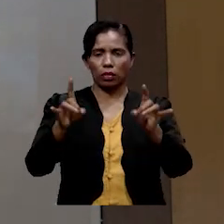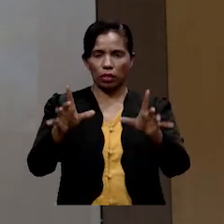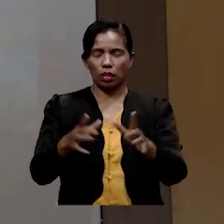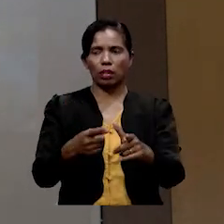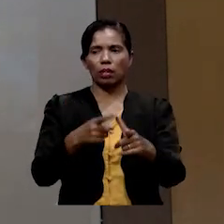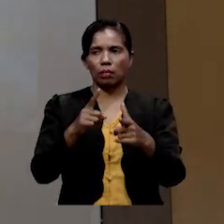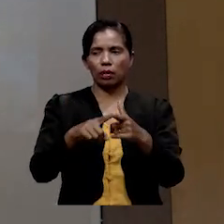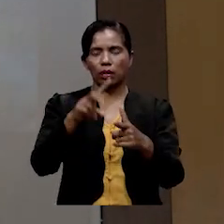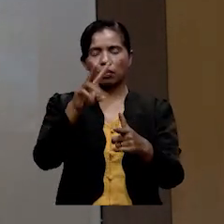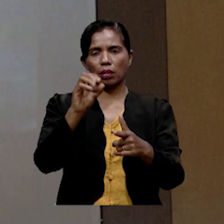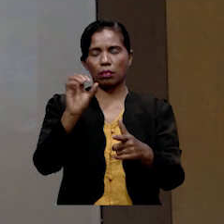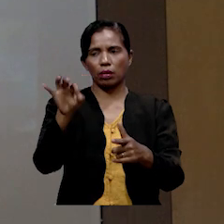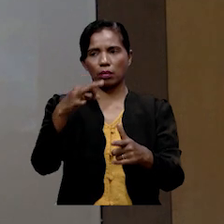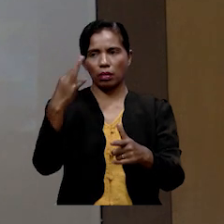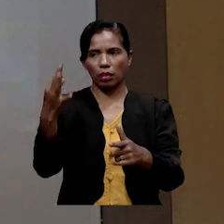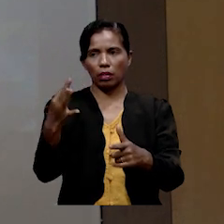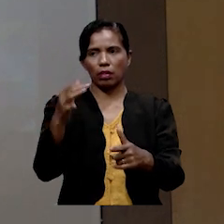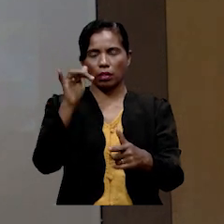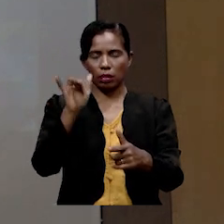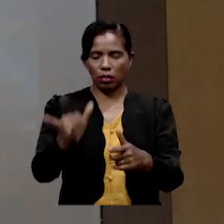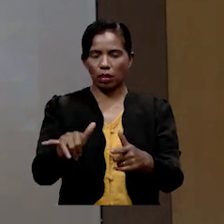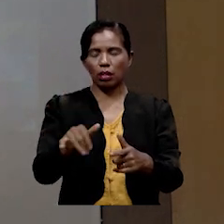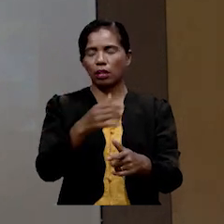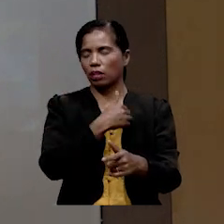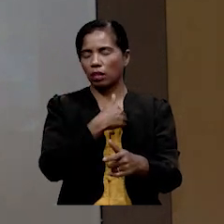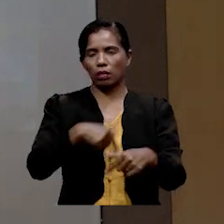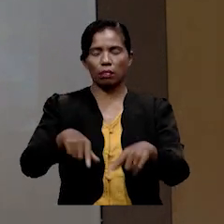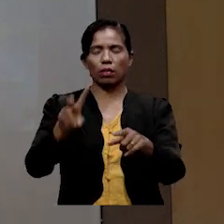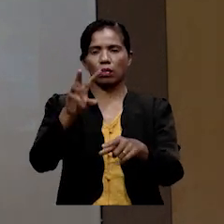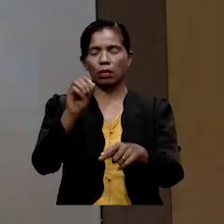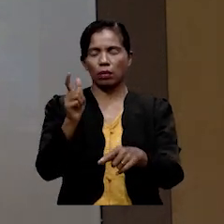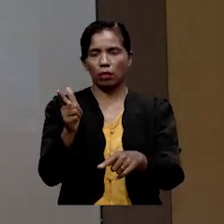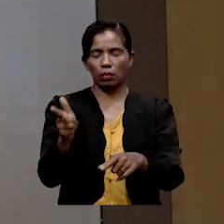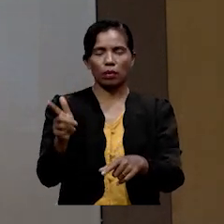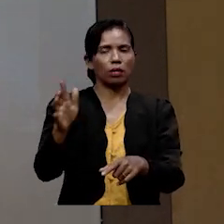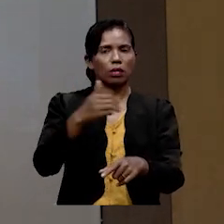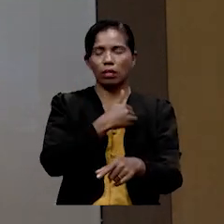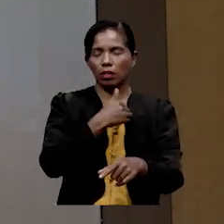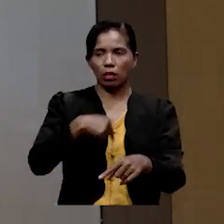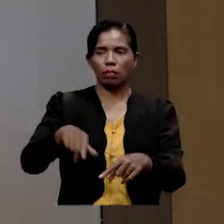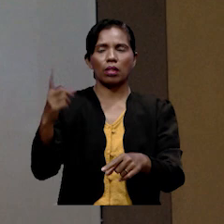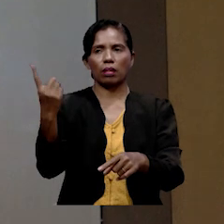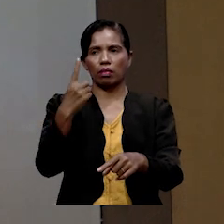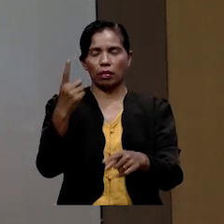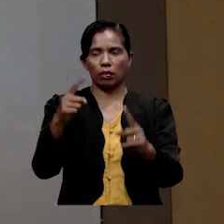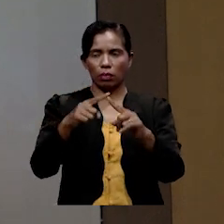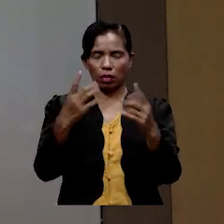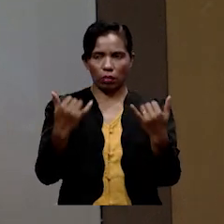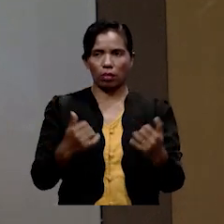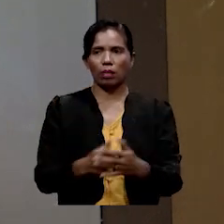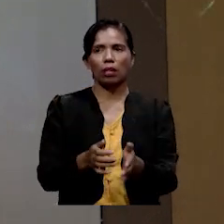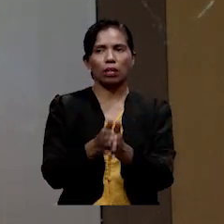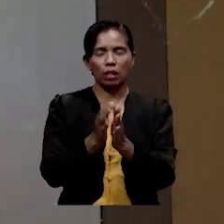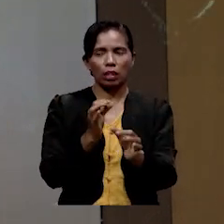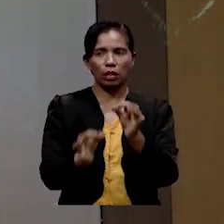de 2019 balu se rela sira ba e 2020 nemos bututamos sira ba na fati to agora neve husu